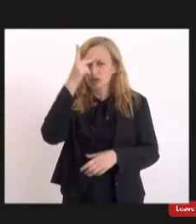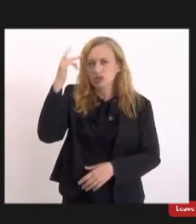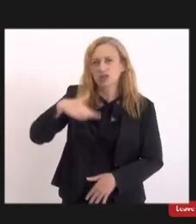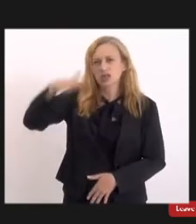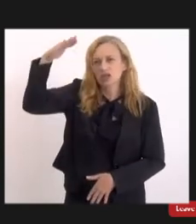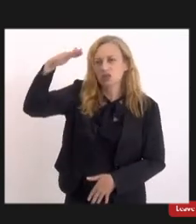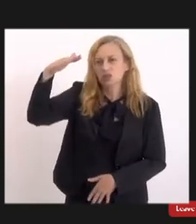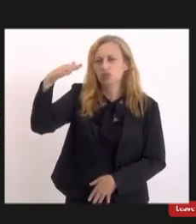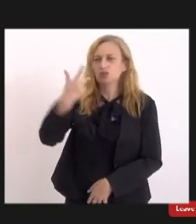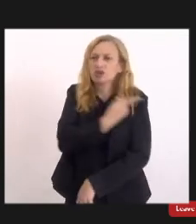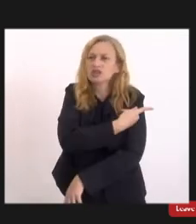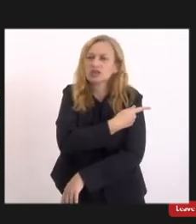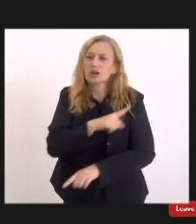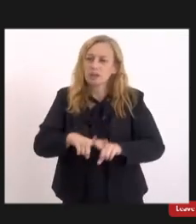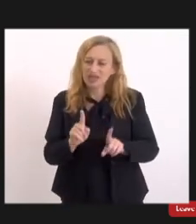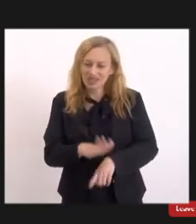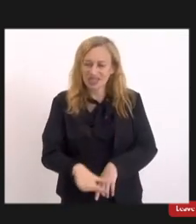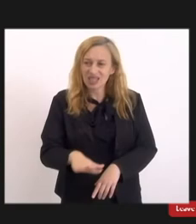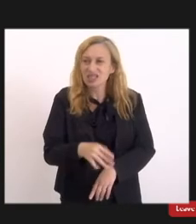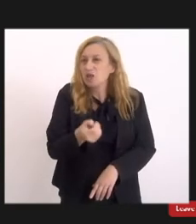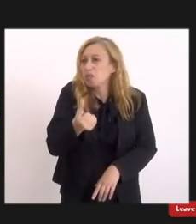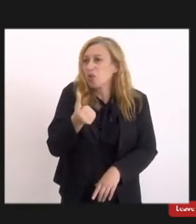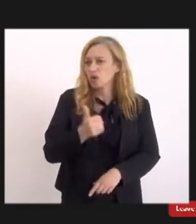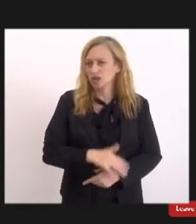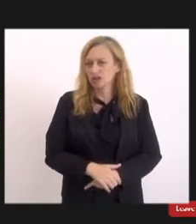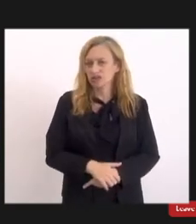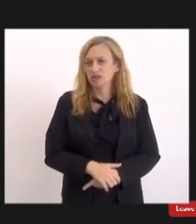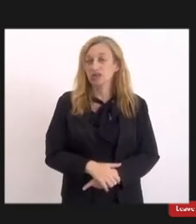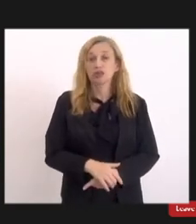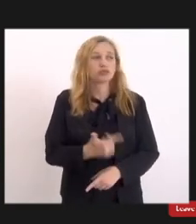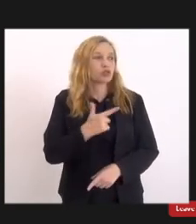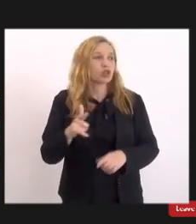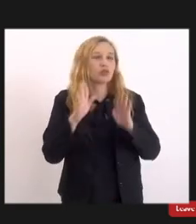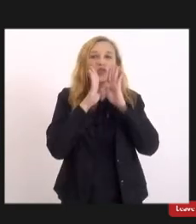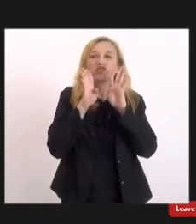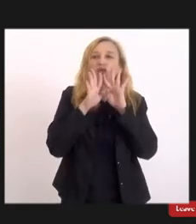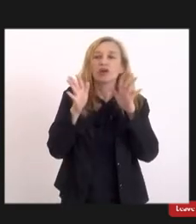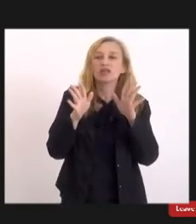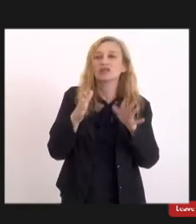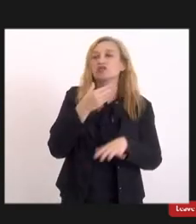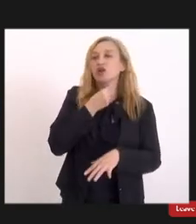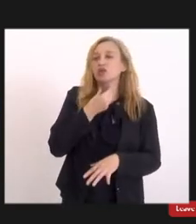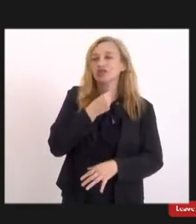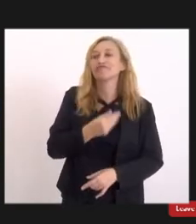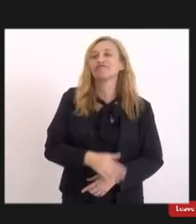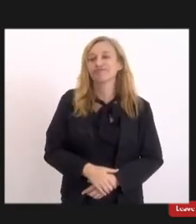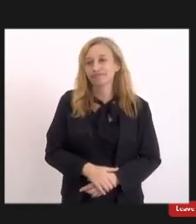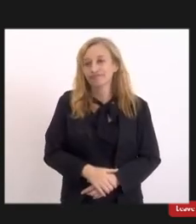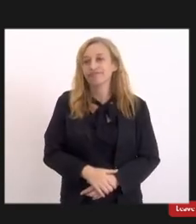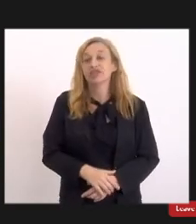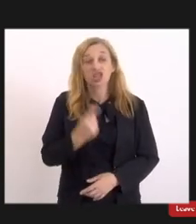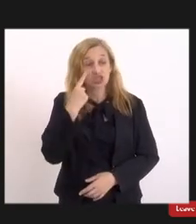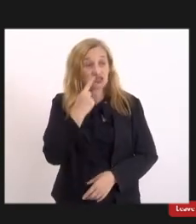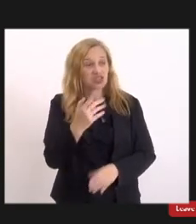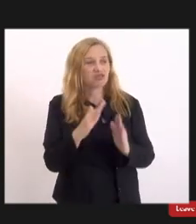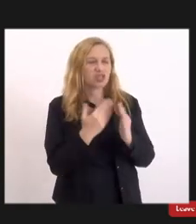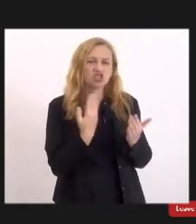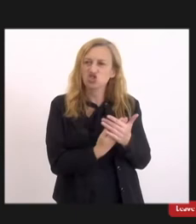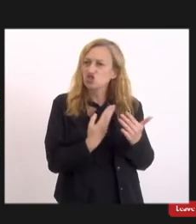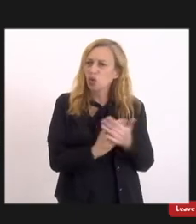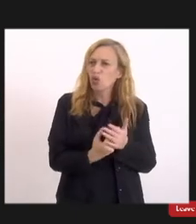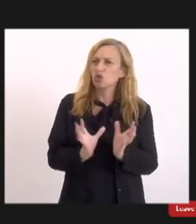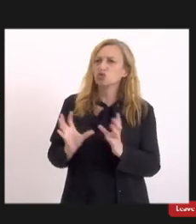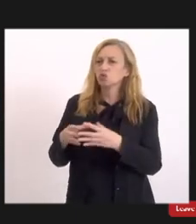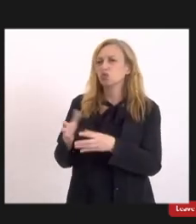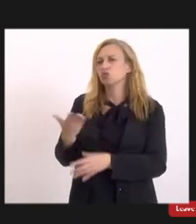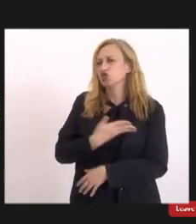uma grande vacinação entre as crianças. Não tem, companheiro, por causa das fake news. Isso é fato. Né? O que a gente ouve nas escolas, o que a gente ouve nos grupos